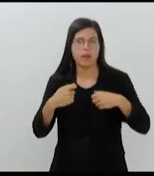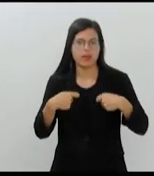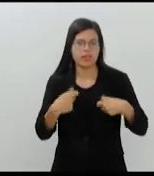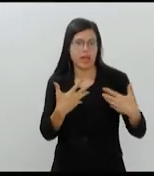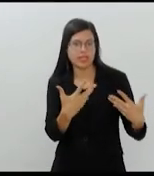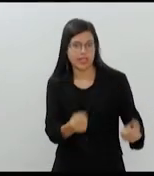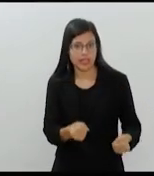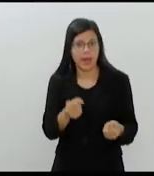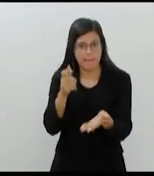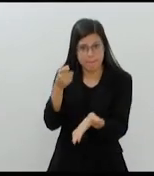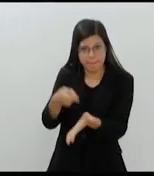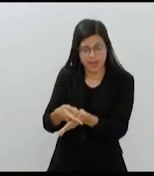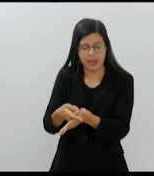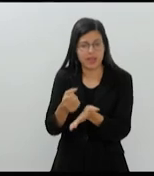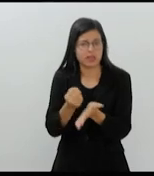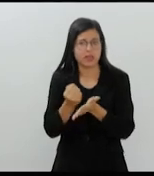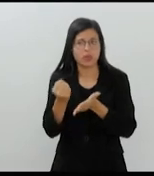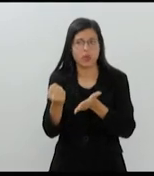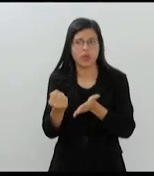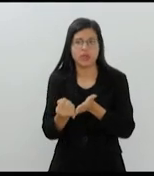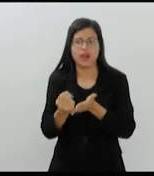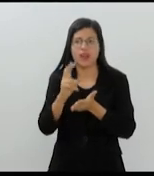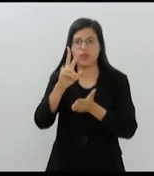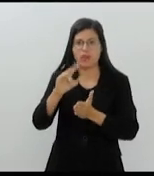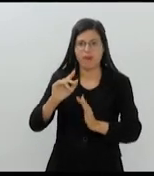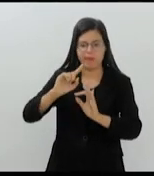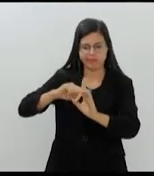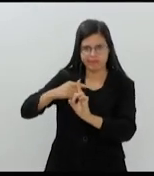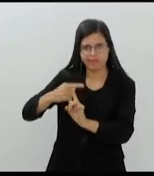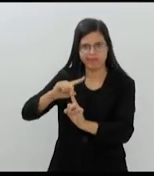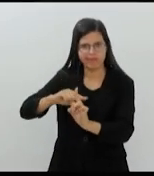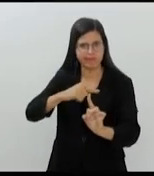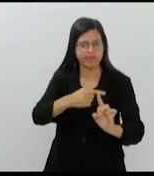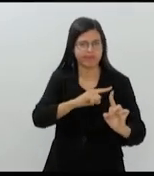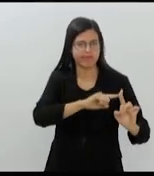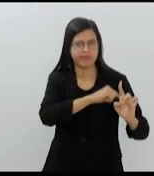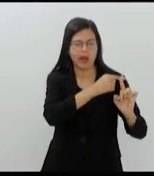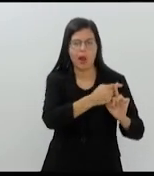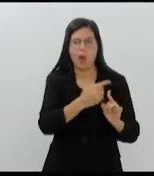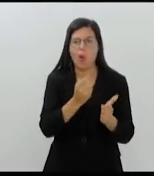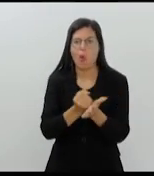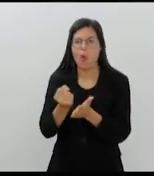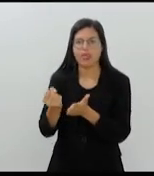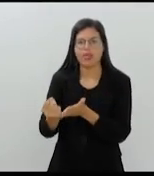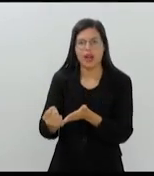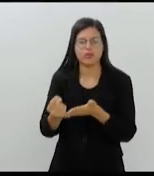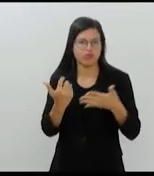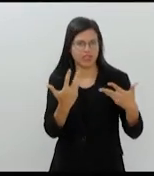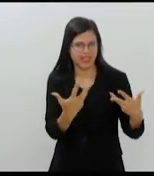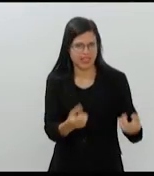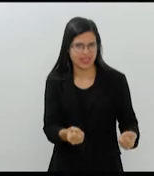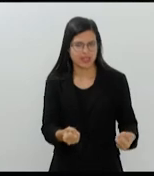contrato vai acrescendo, como fosse um grande contrato de adesão.